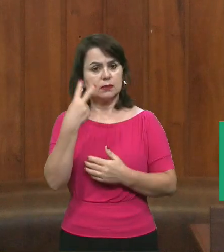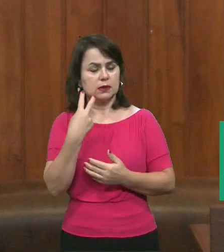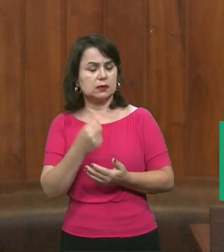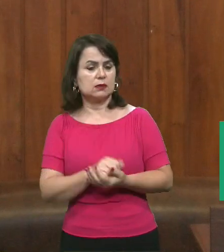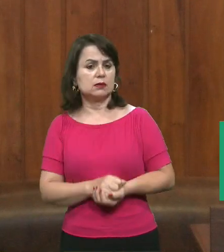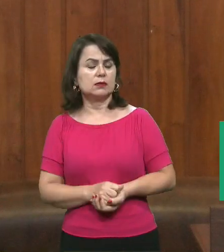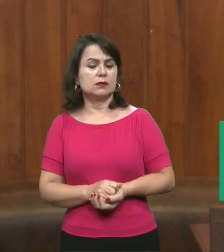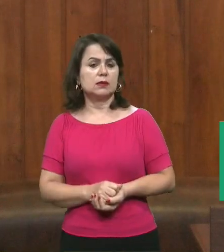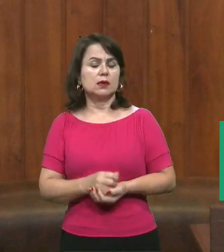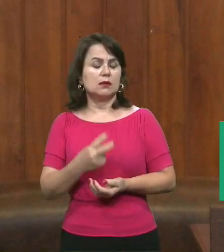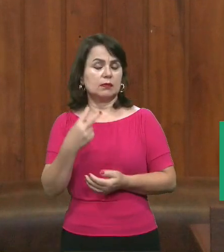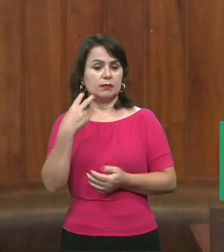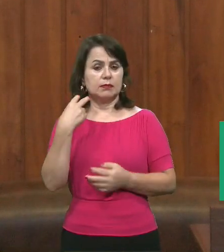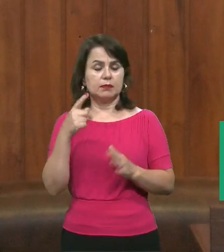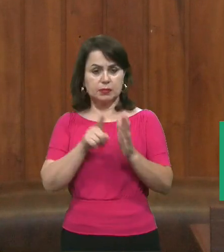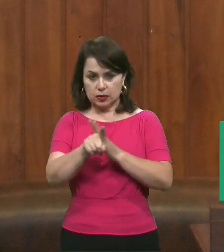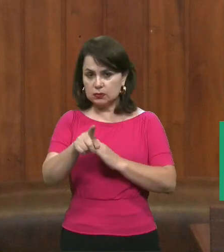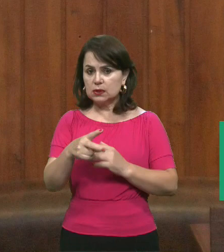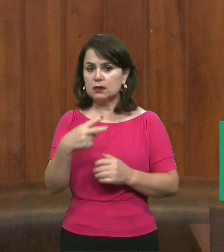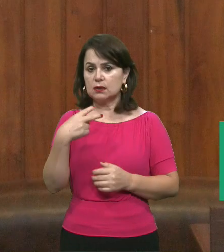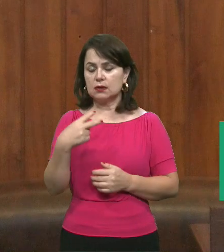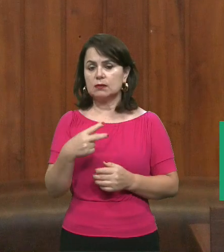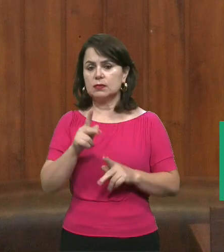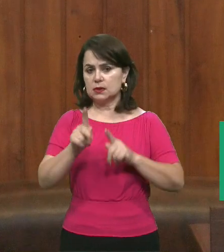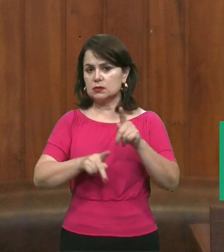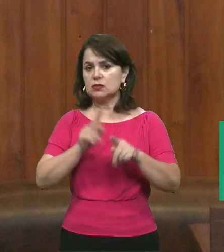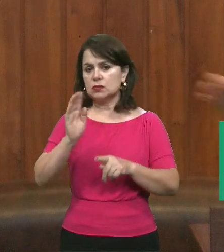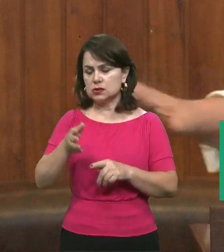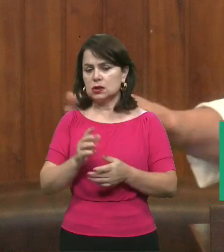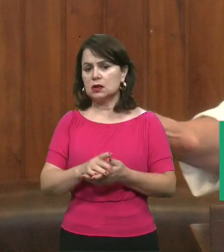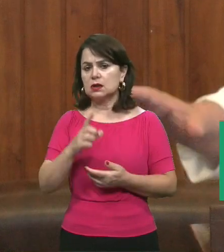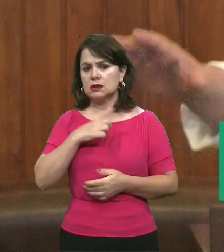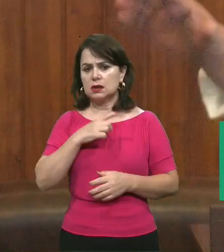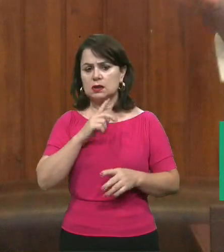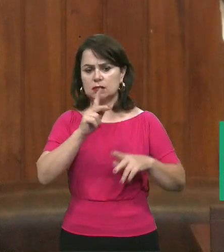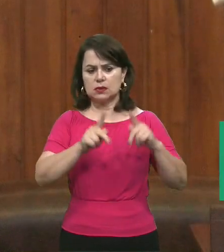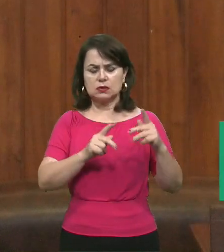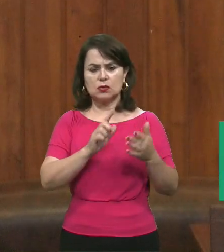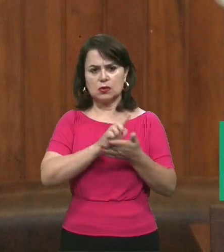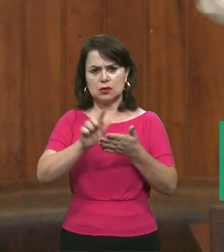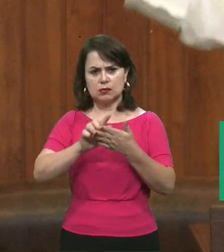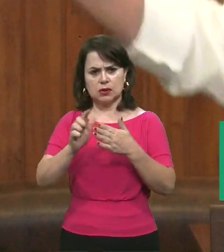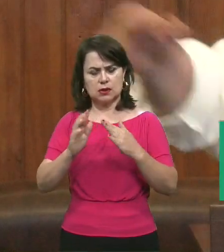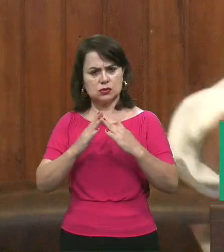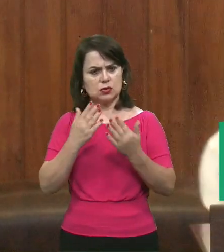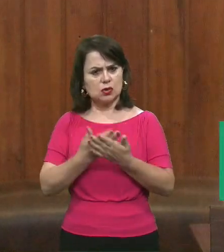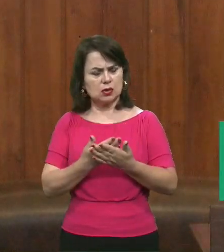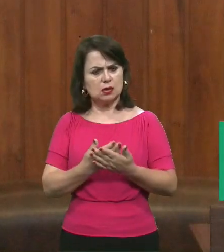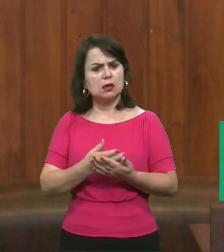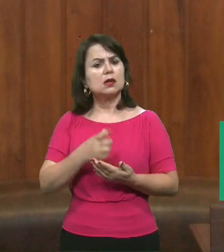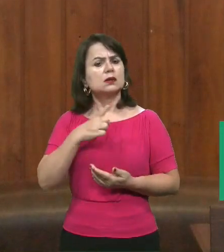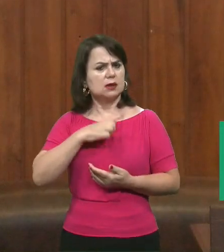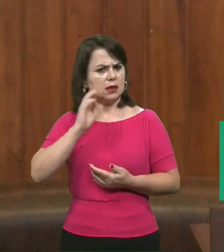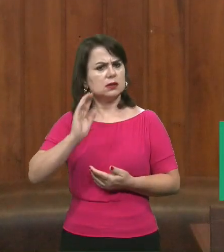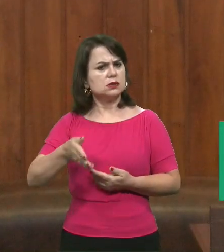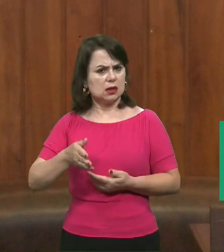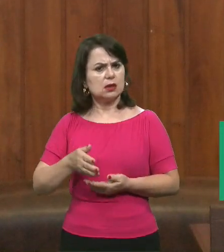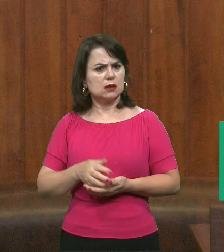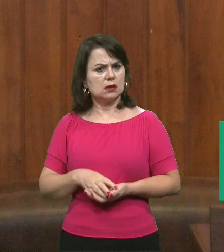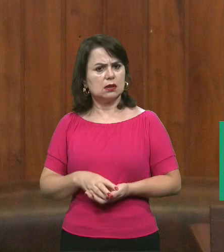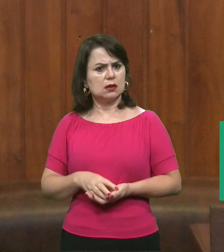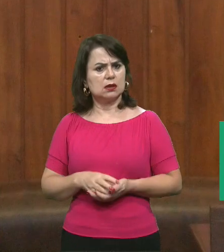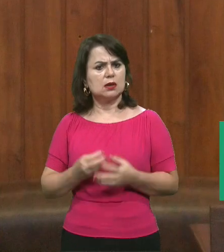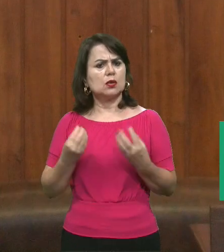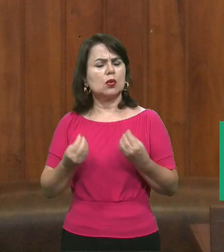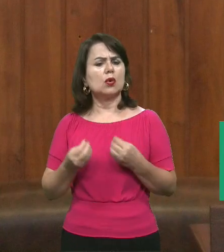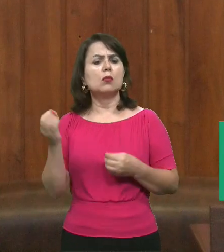para limpar a escola, mas já tem gente para limpar a escola. Aí tromba, aí tem que ir para o jardim, tem que ir para a cozinha e entra